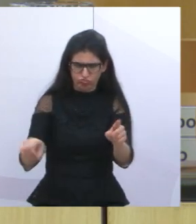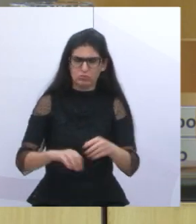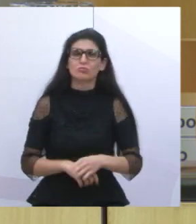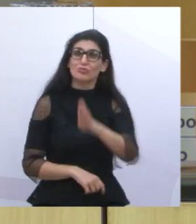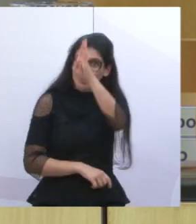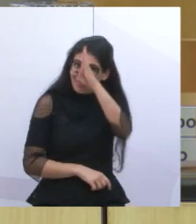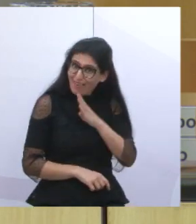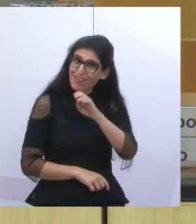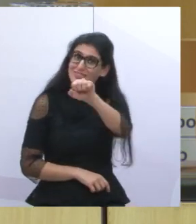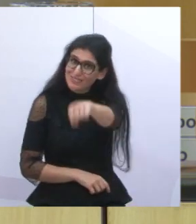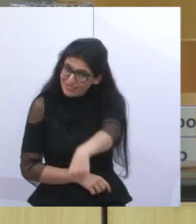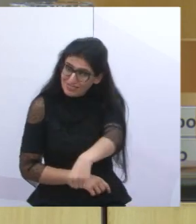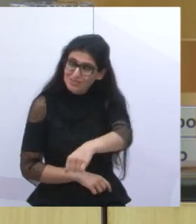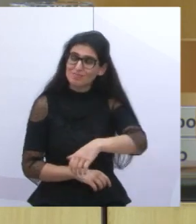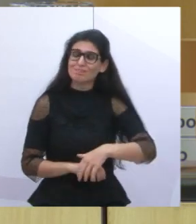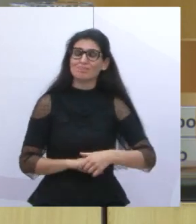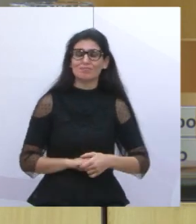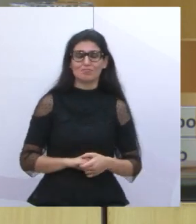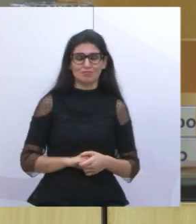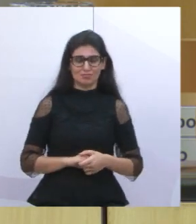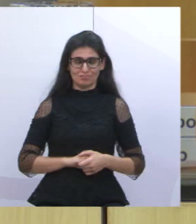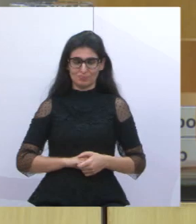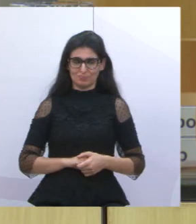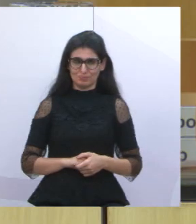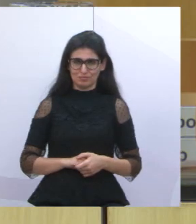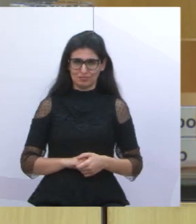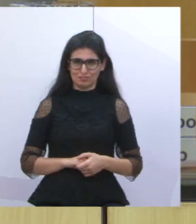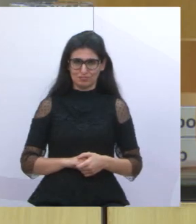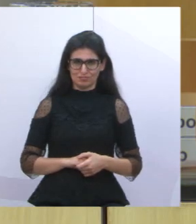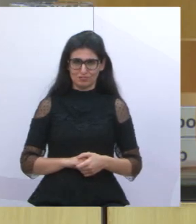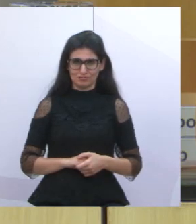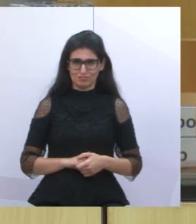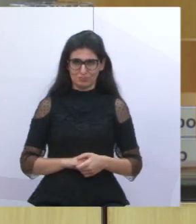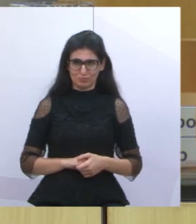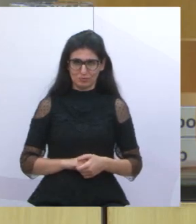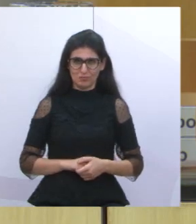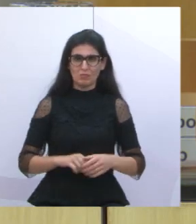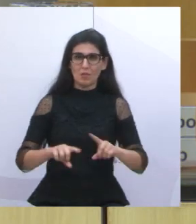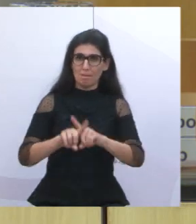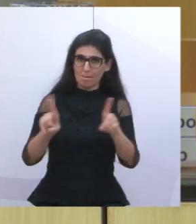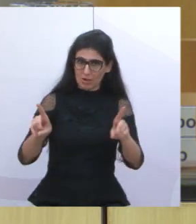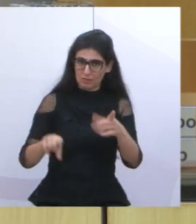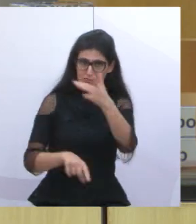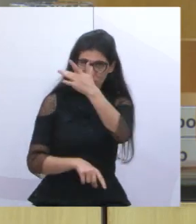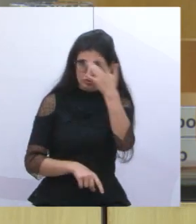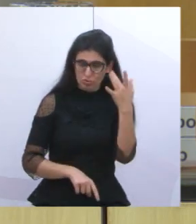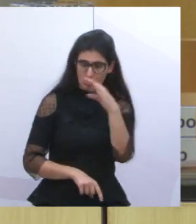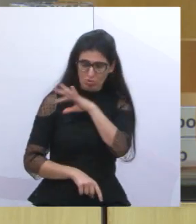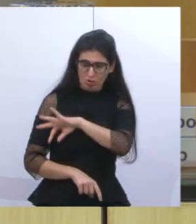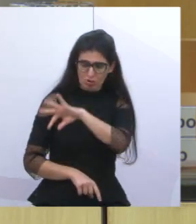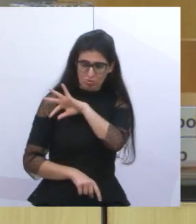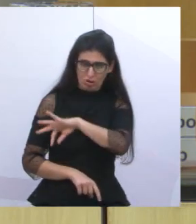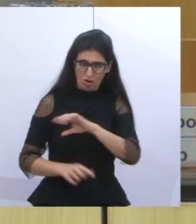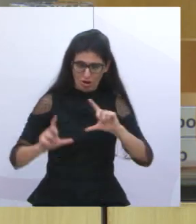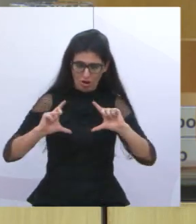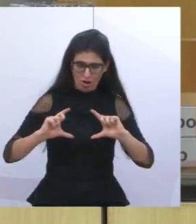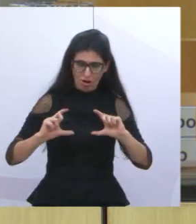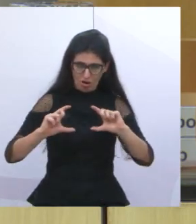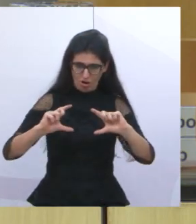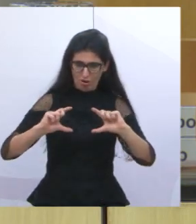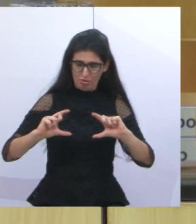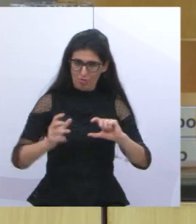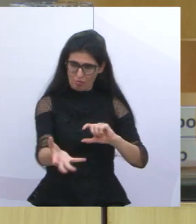desse artigo o contribuinte cuja renda brutal familiar mensal